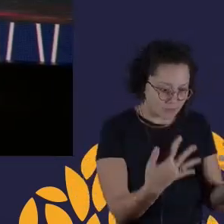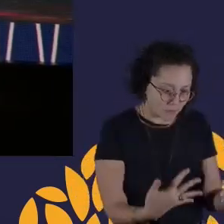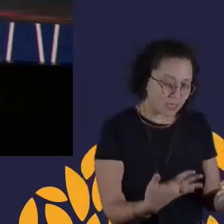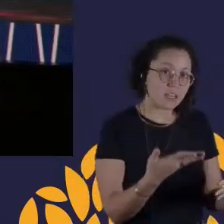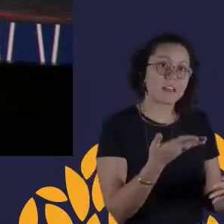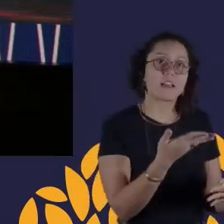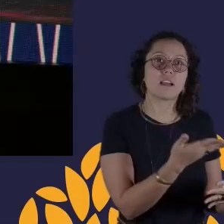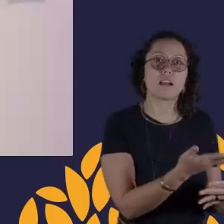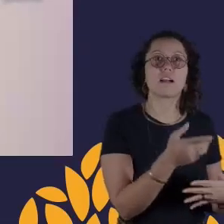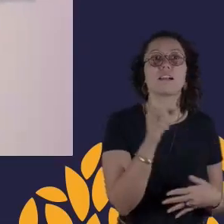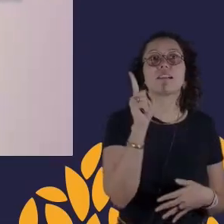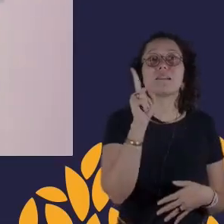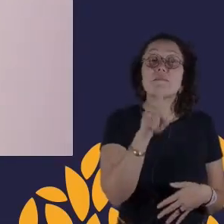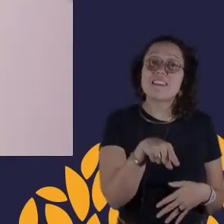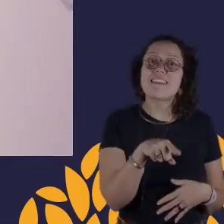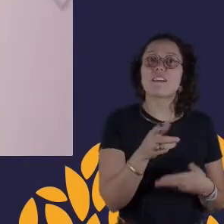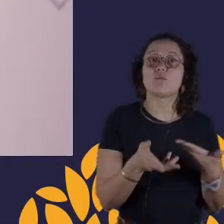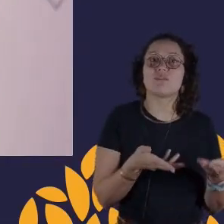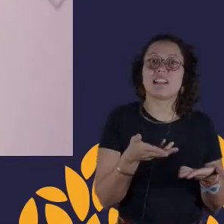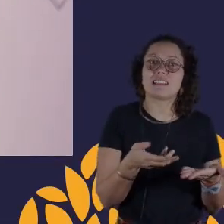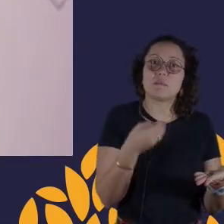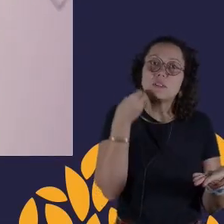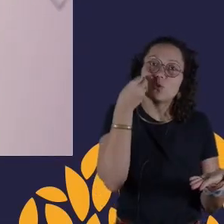tratamento experimental para ele.